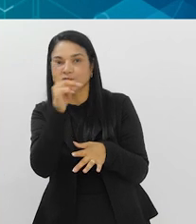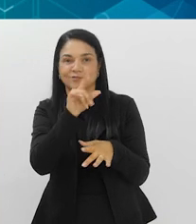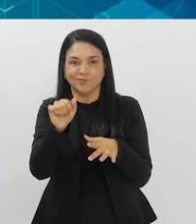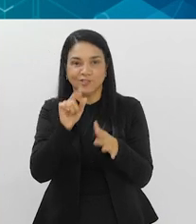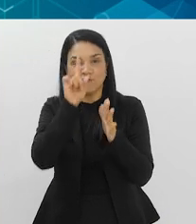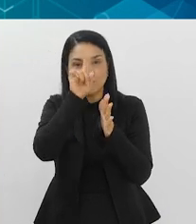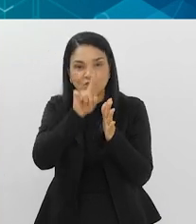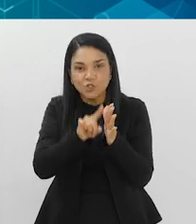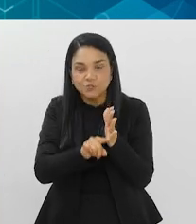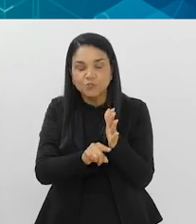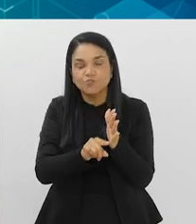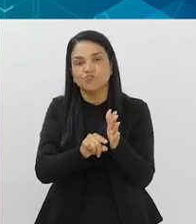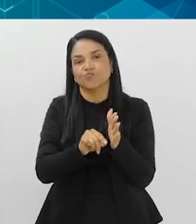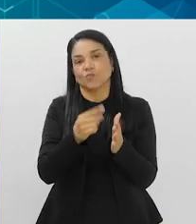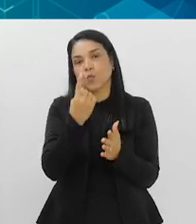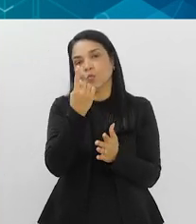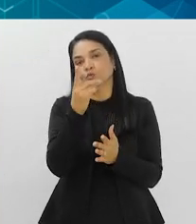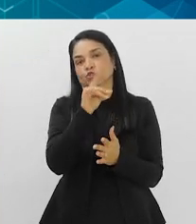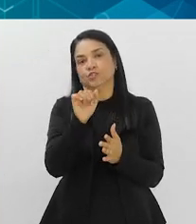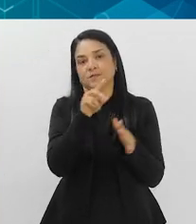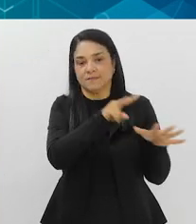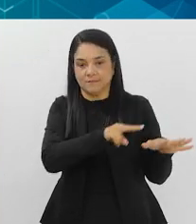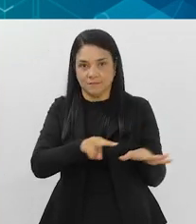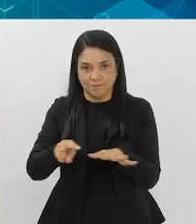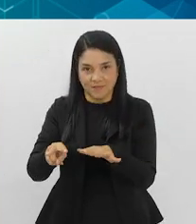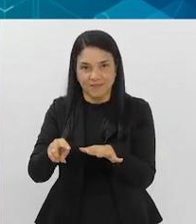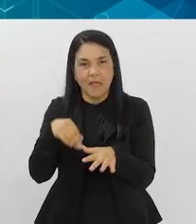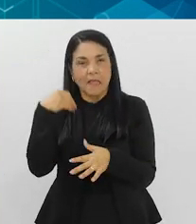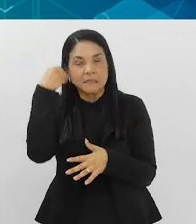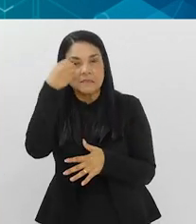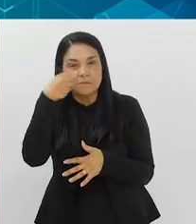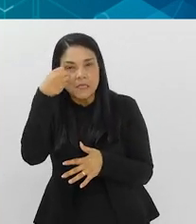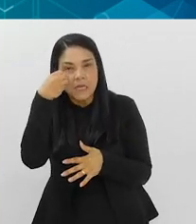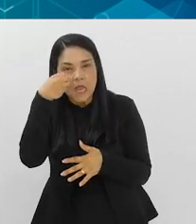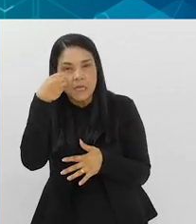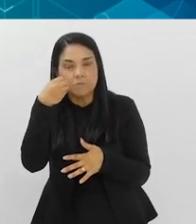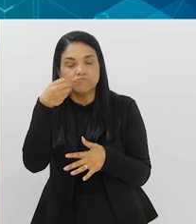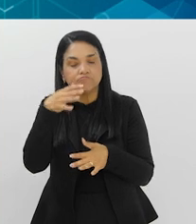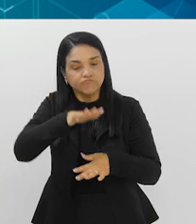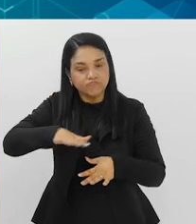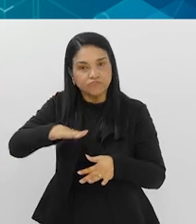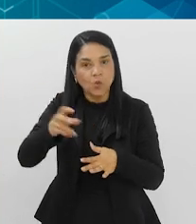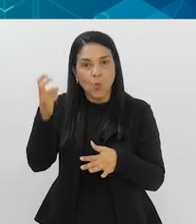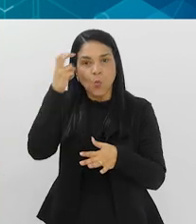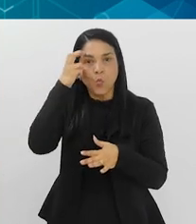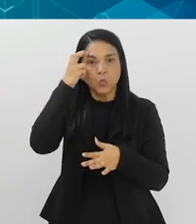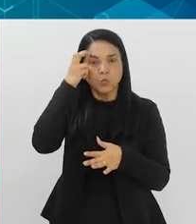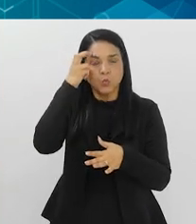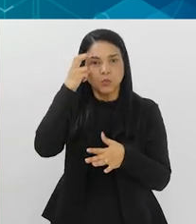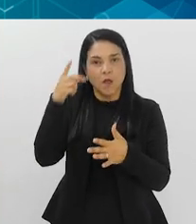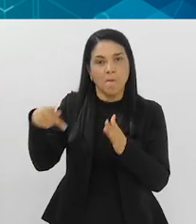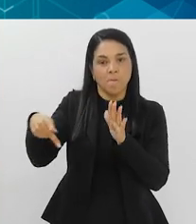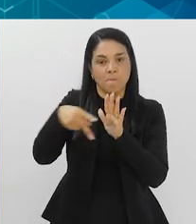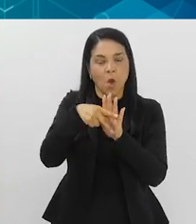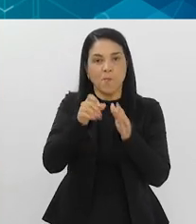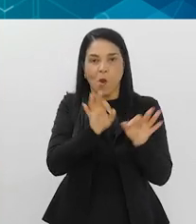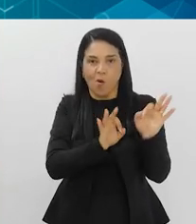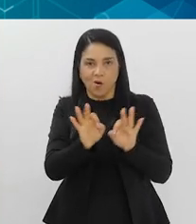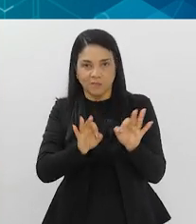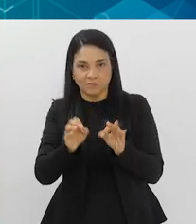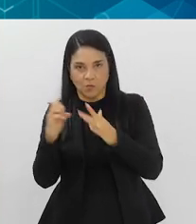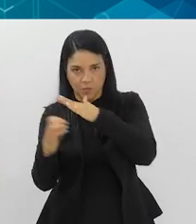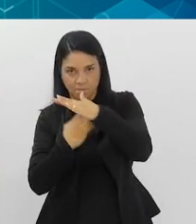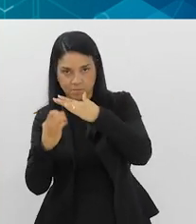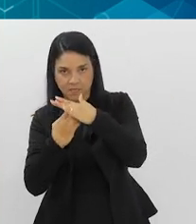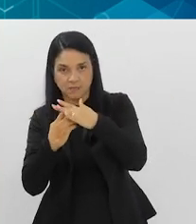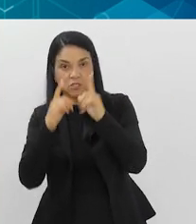para 4 dias na semana. Então, é tudo feito de a forma como experimento, de acordo com a própria cultura da organização, para que a gente realmente consiga